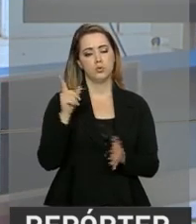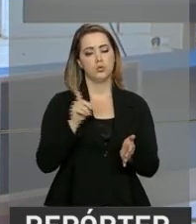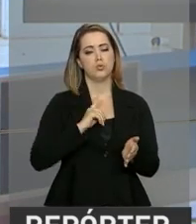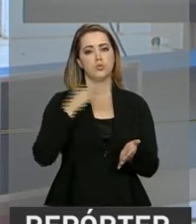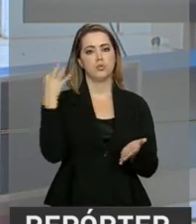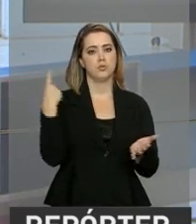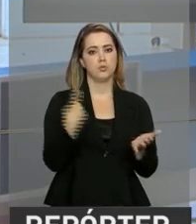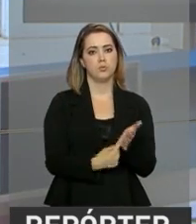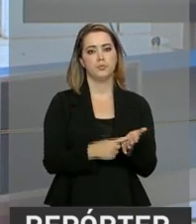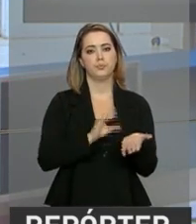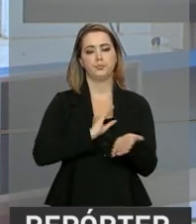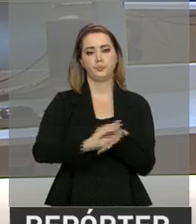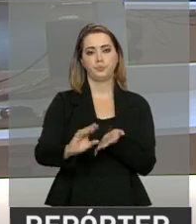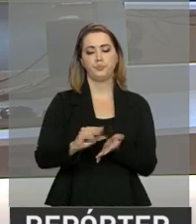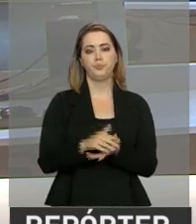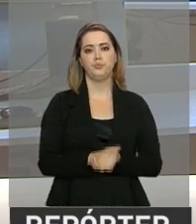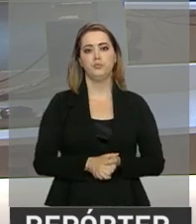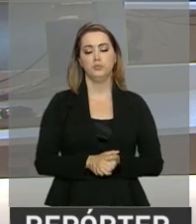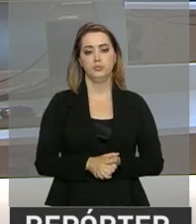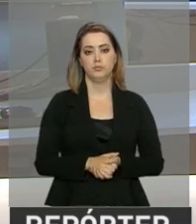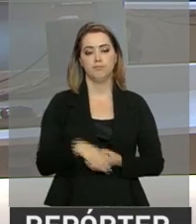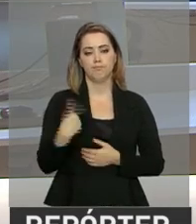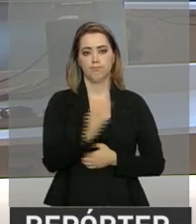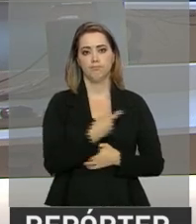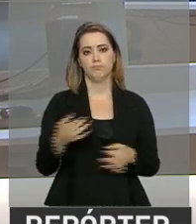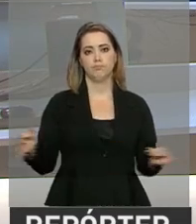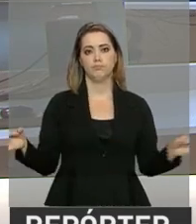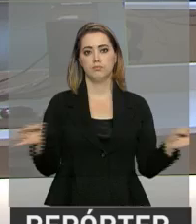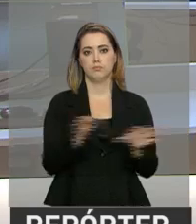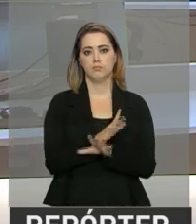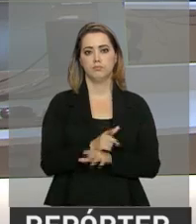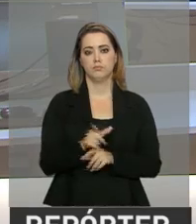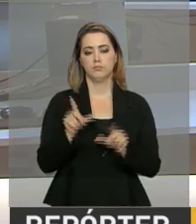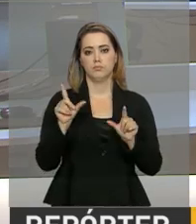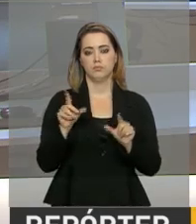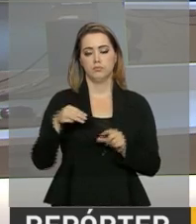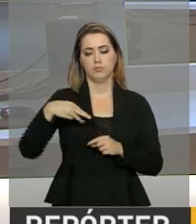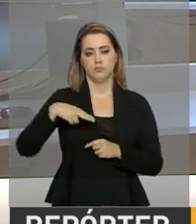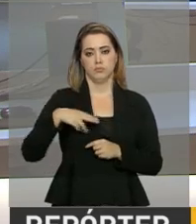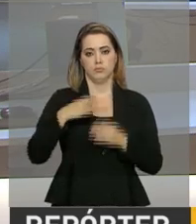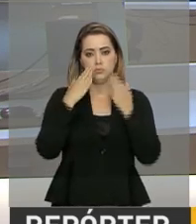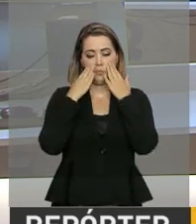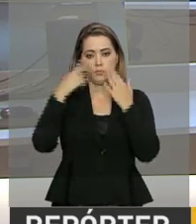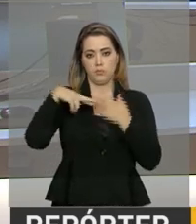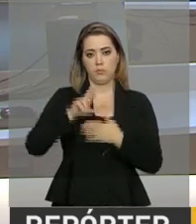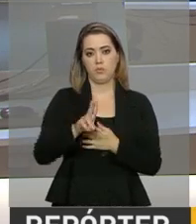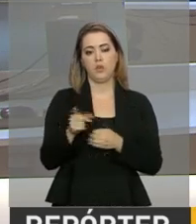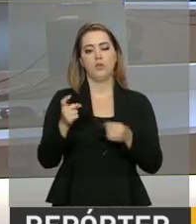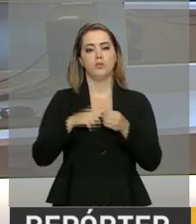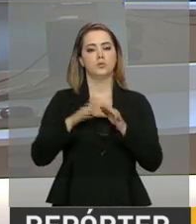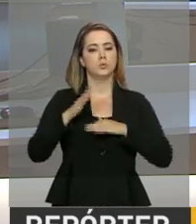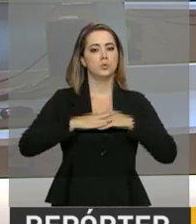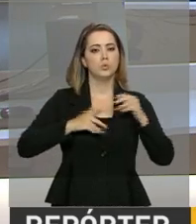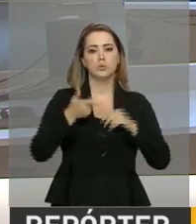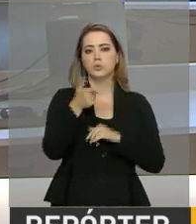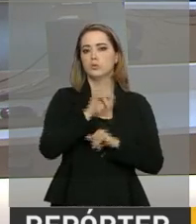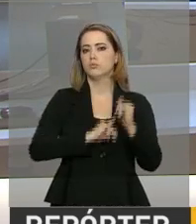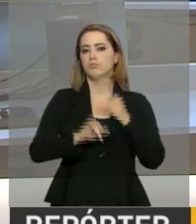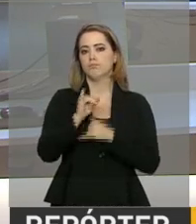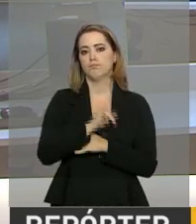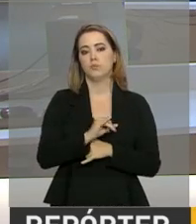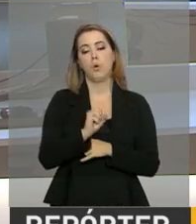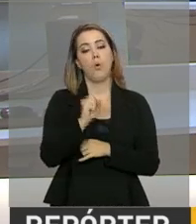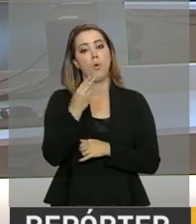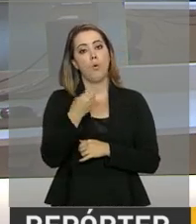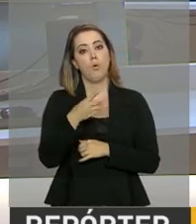do Ministério da Educação. E assim nós terminamos esta edição do Repórter NBR. Voltamos a qualquer momento com outras informações ou